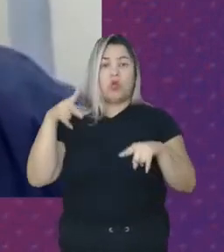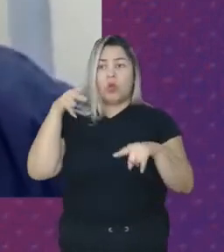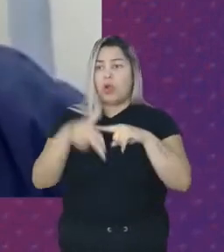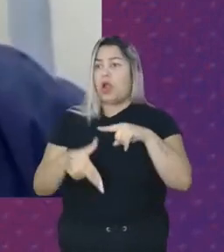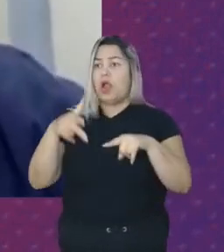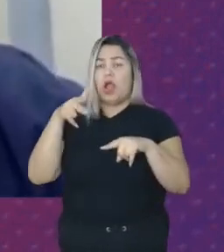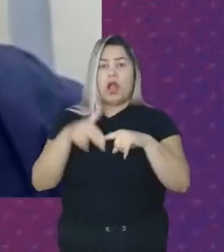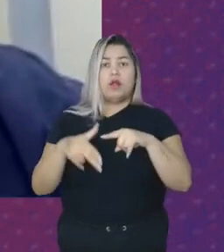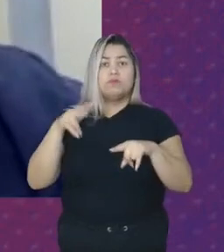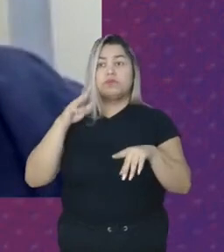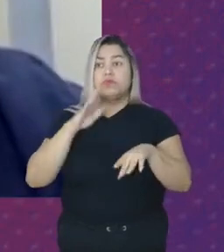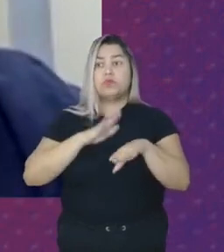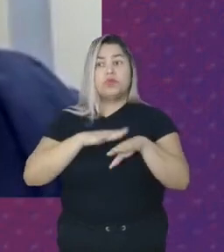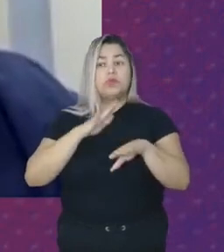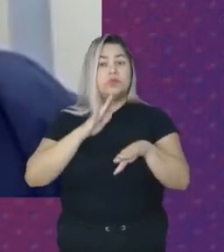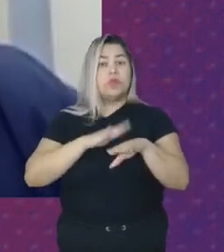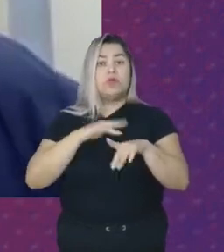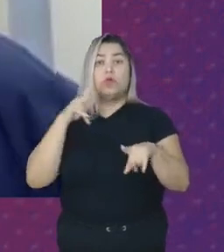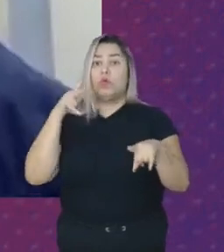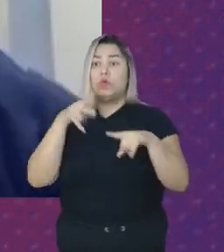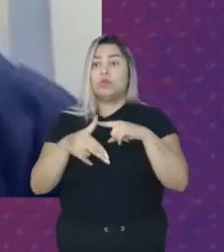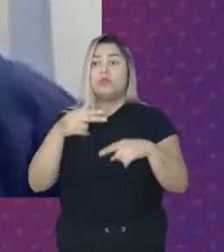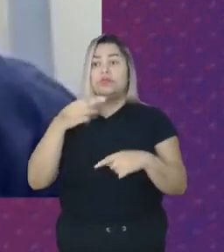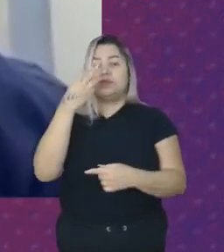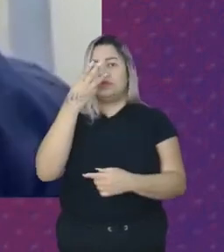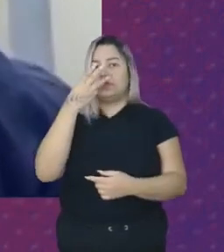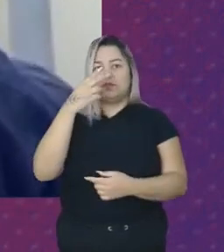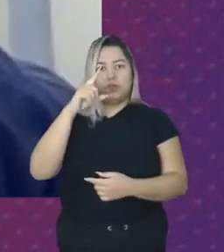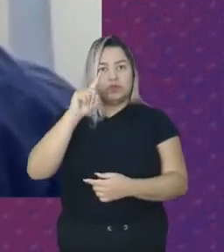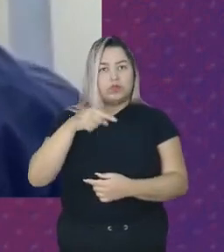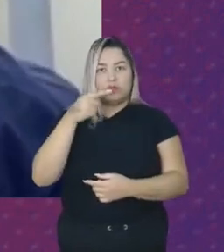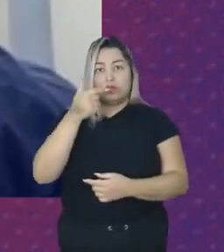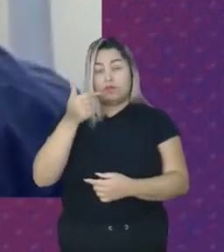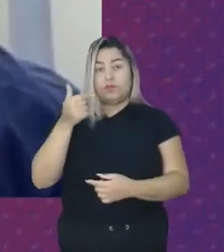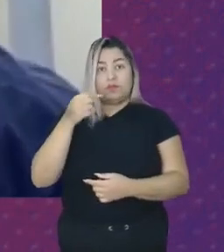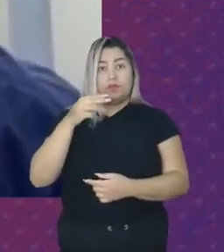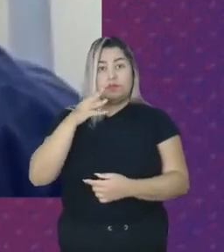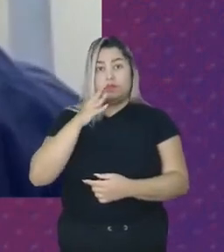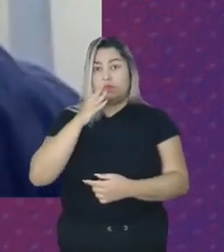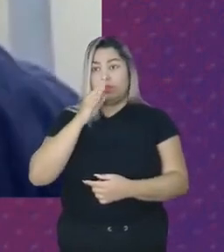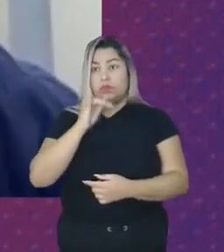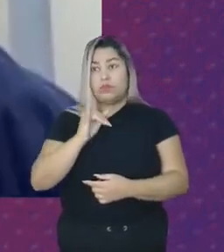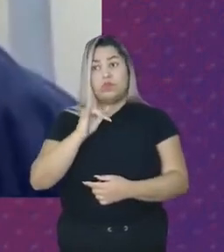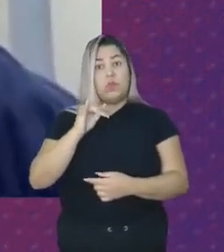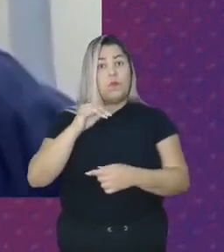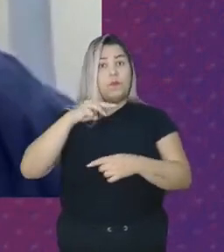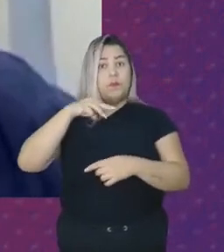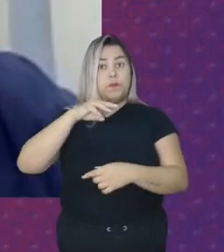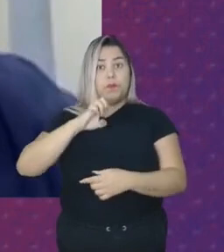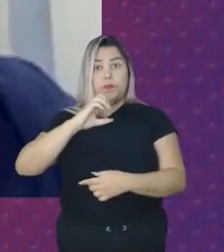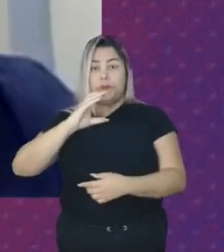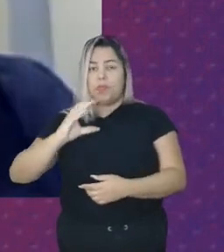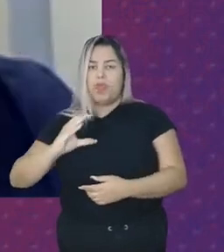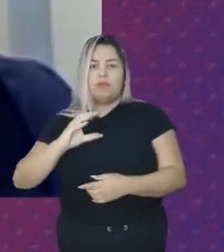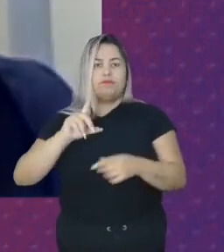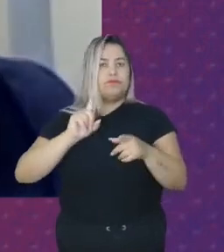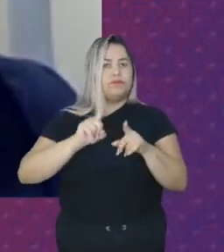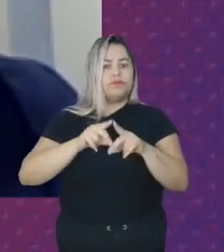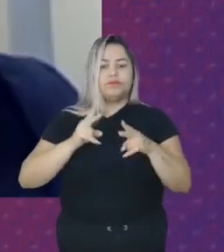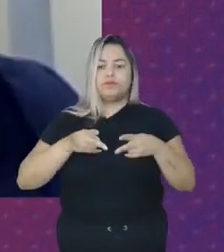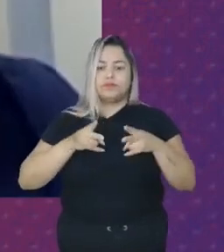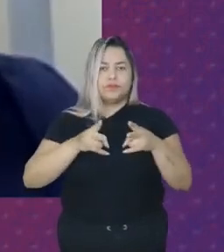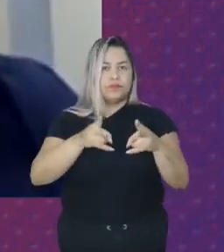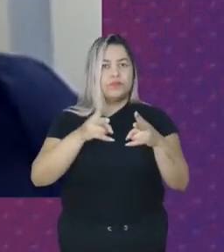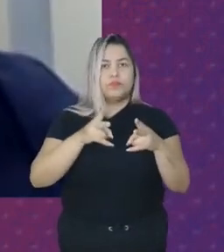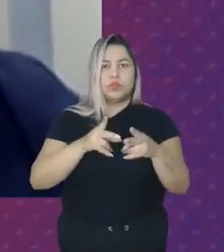vez, né, que a gente ouvia falar de corte, era 3,2 bilhões do orçamento do MEC. né? E isso foi sendo feito